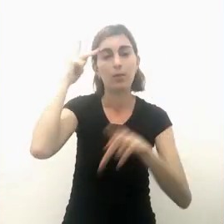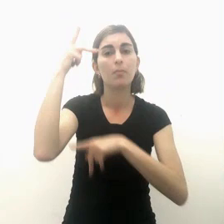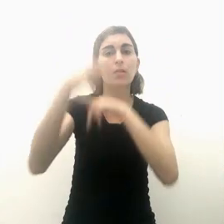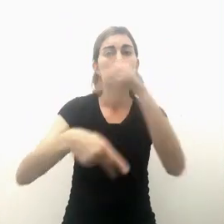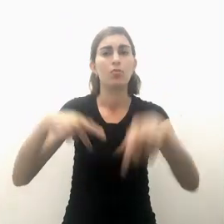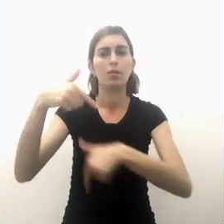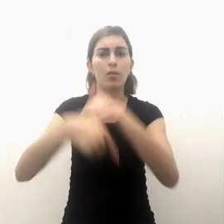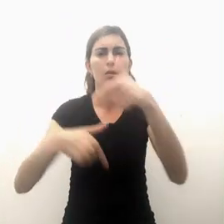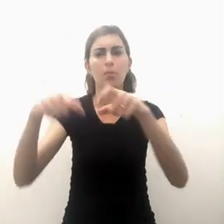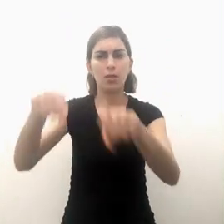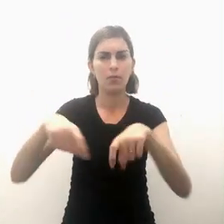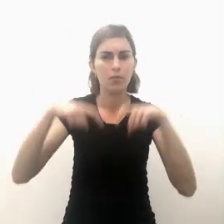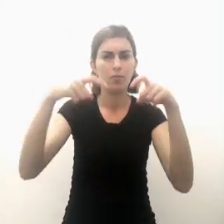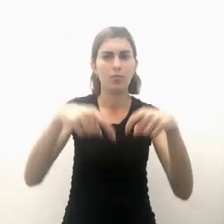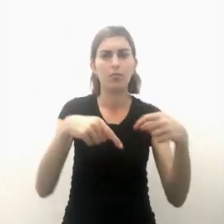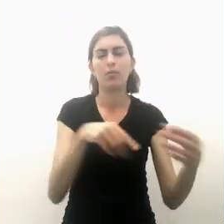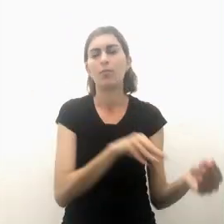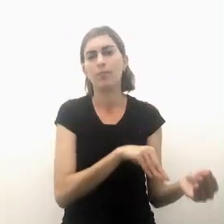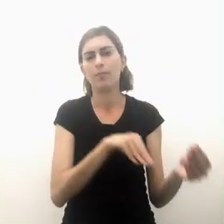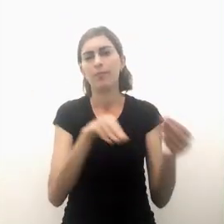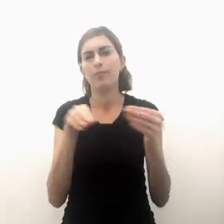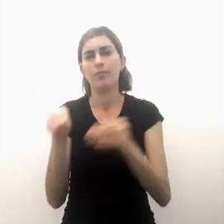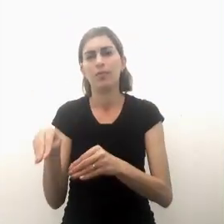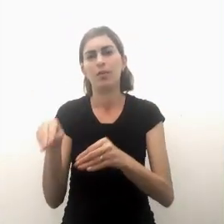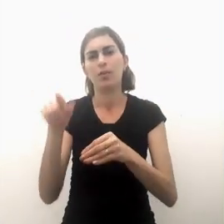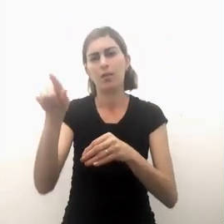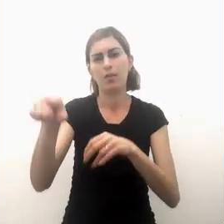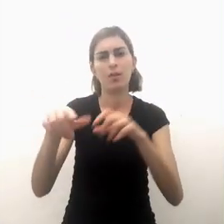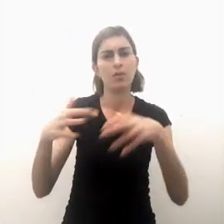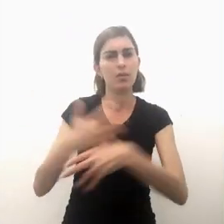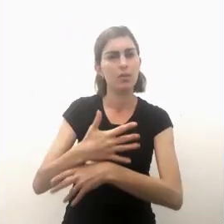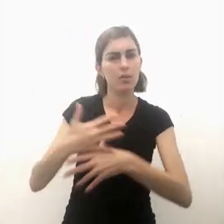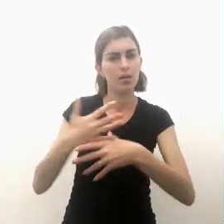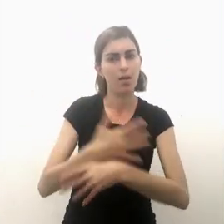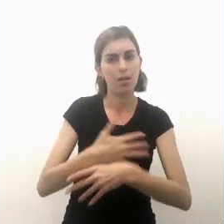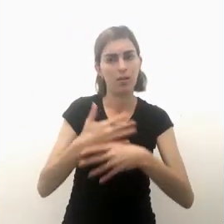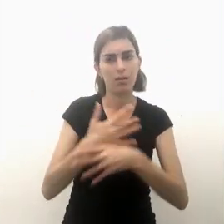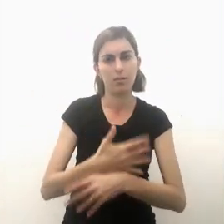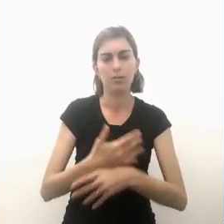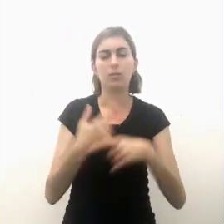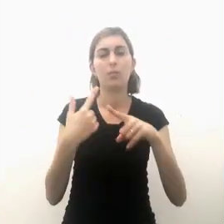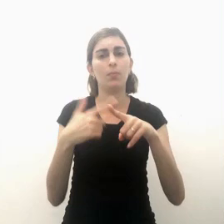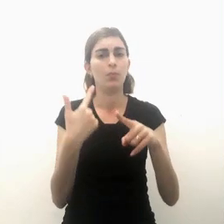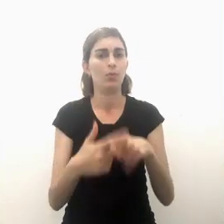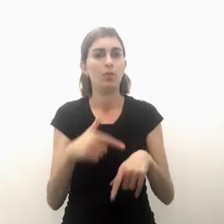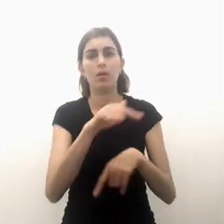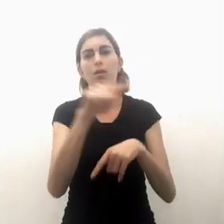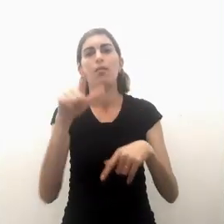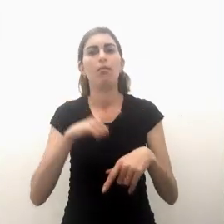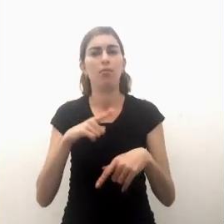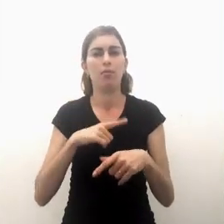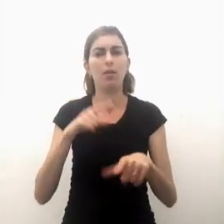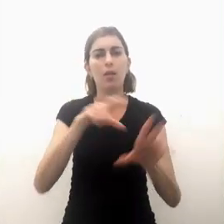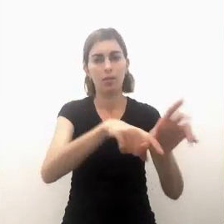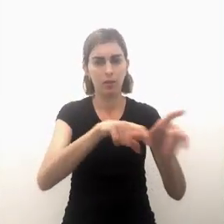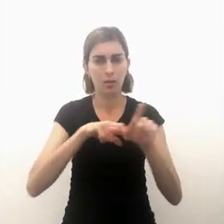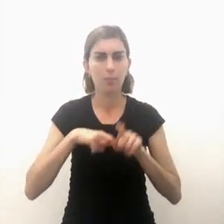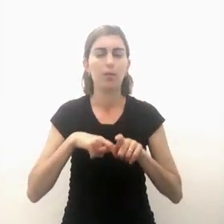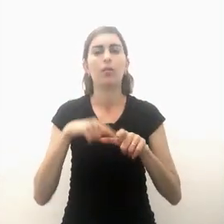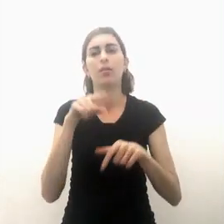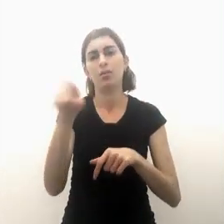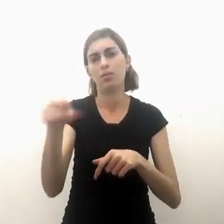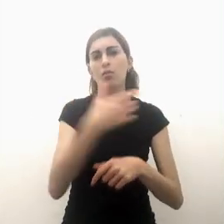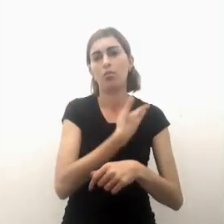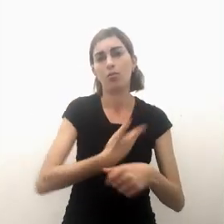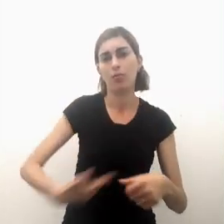que trabalhavam no campo foram direcionadas para as cidades, tá, gente? Porque existia aí agora uma dependência